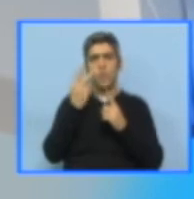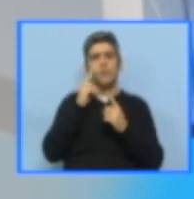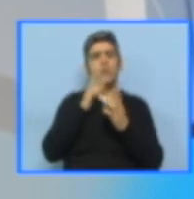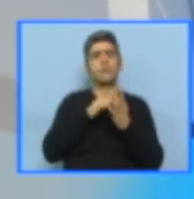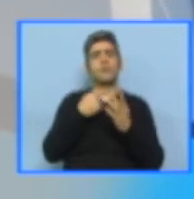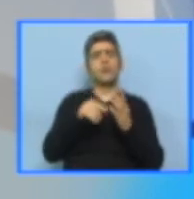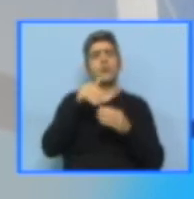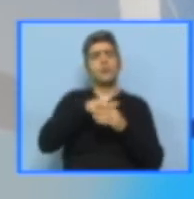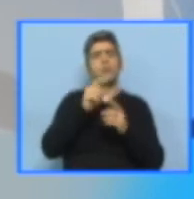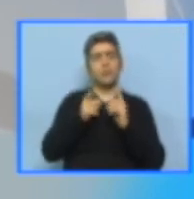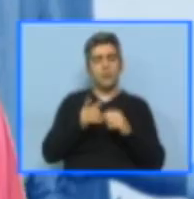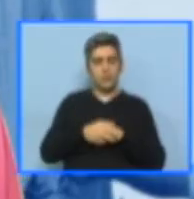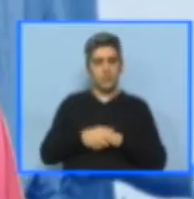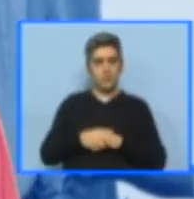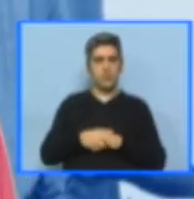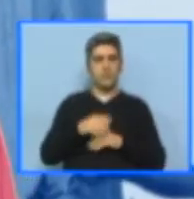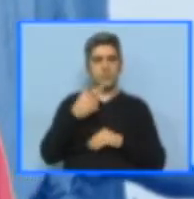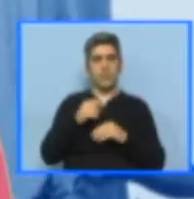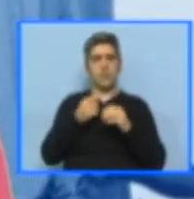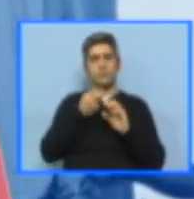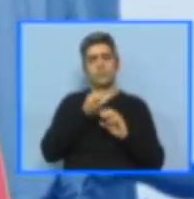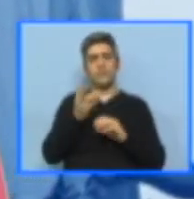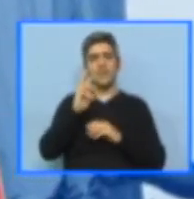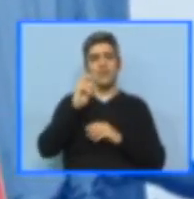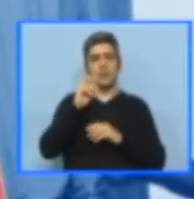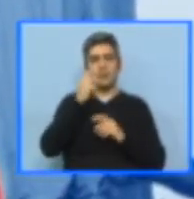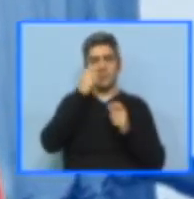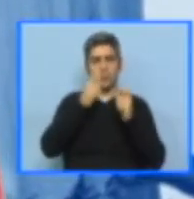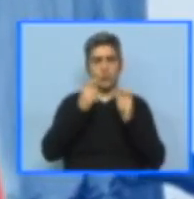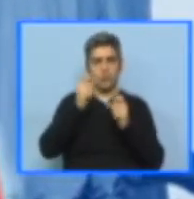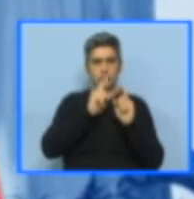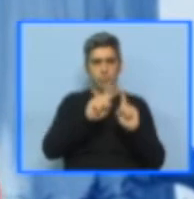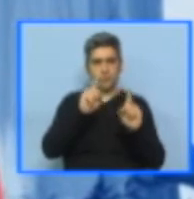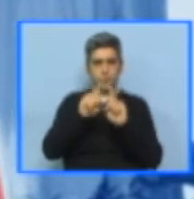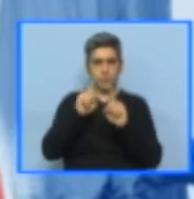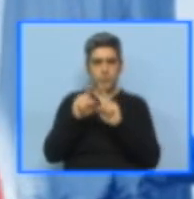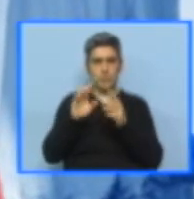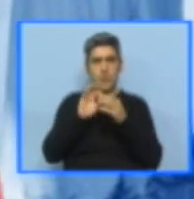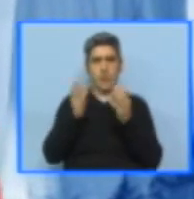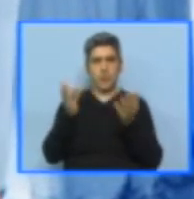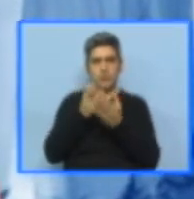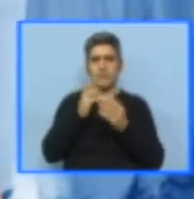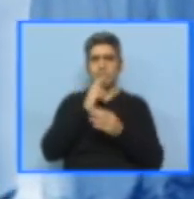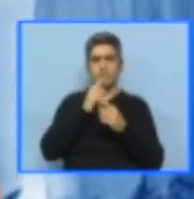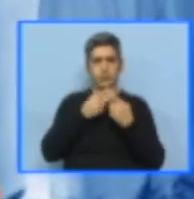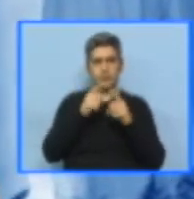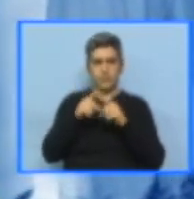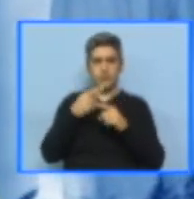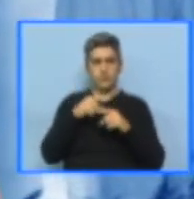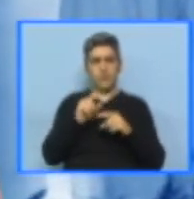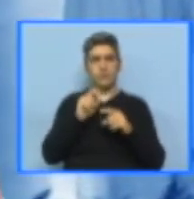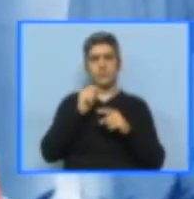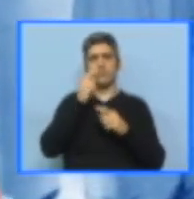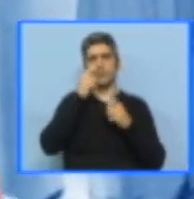encontramos no livro? Nós encontramos 13 retratos de pessoas muito diferentes com relações a Fátima. Temos